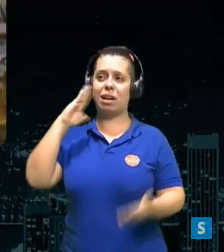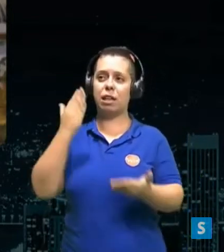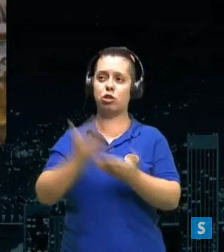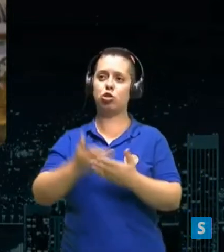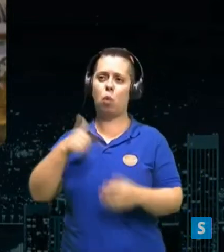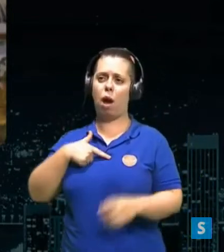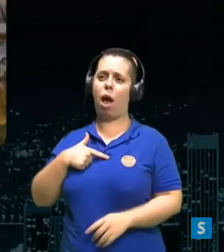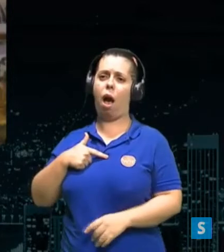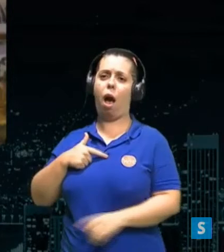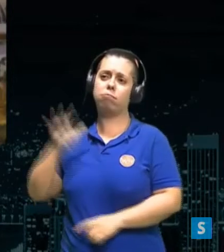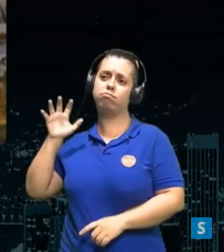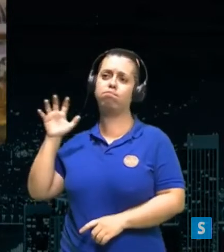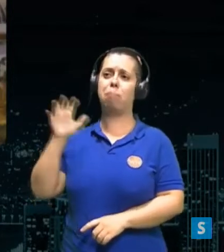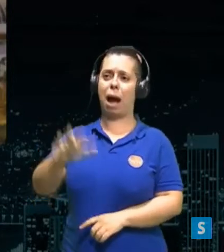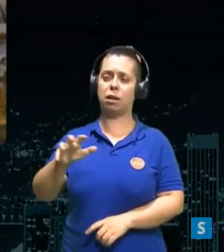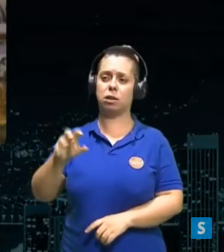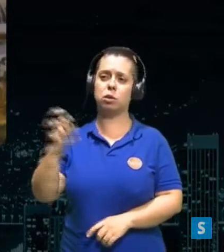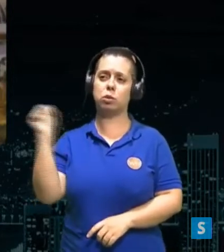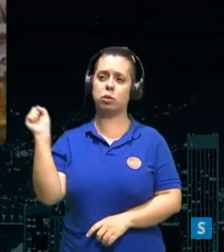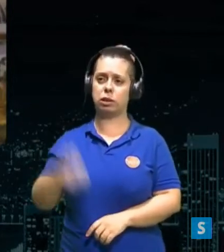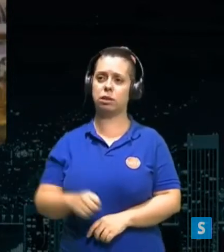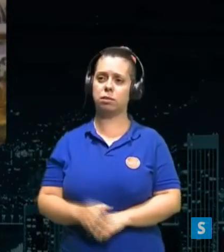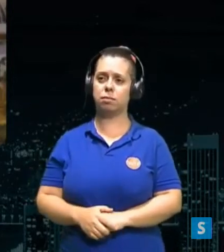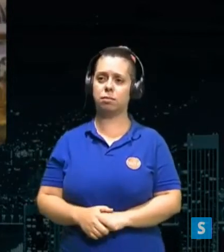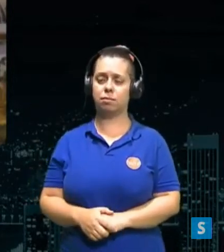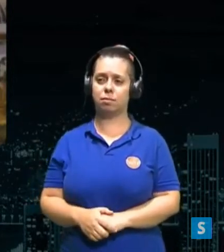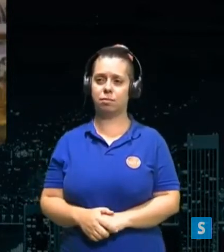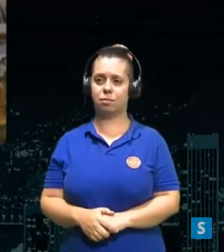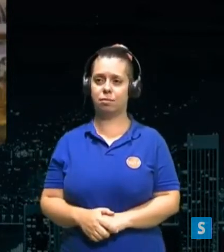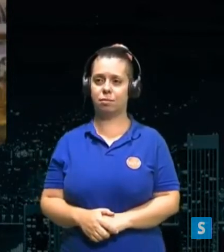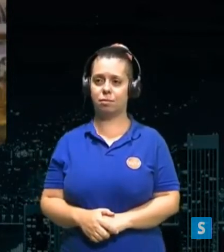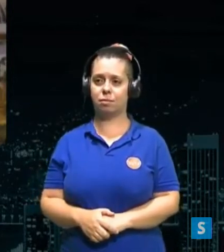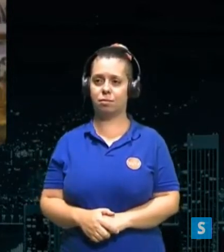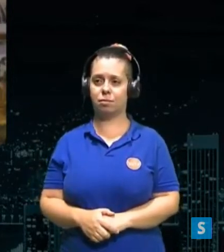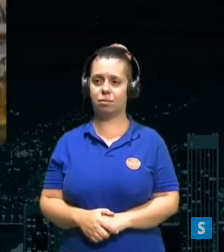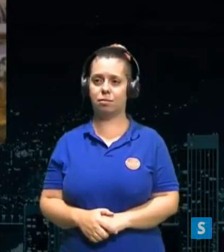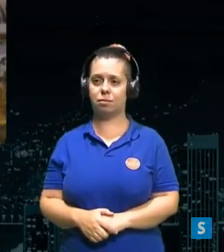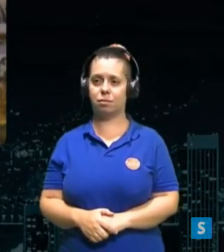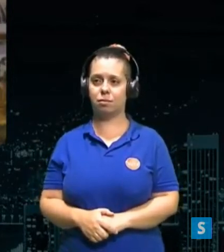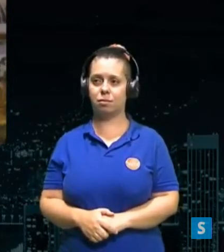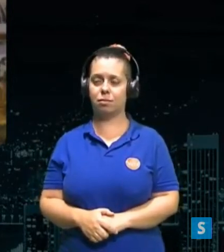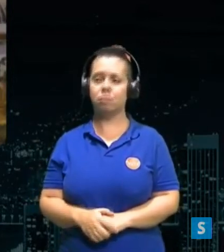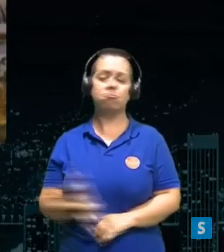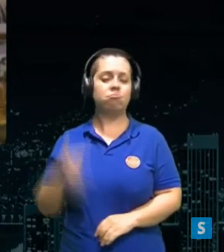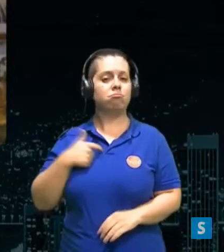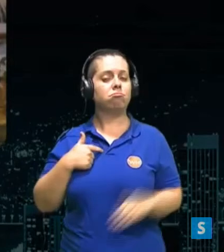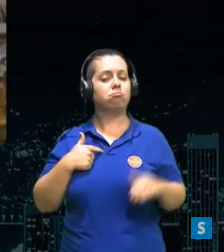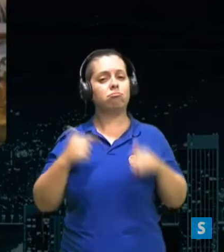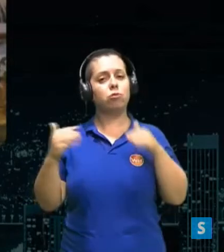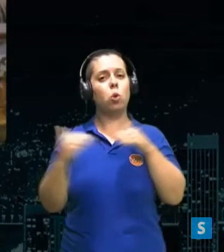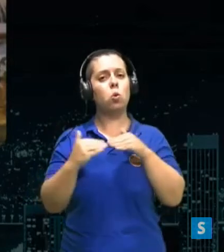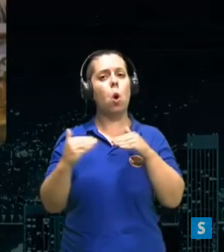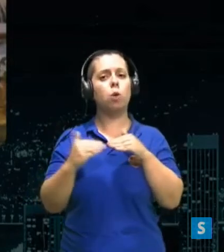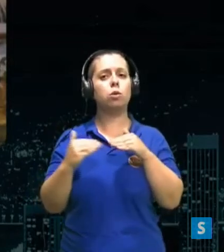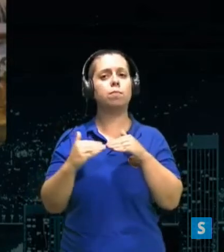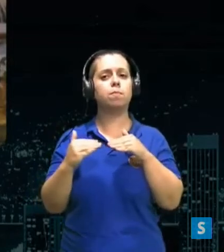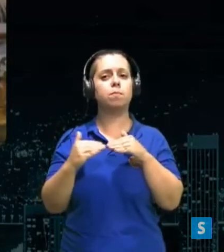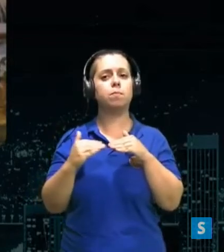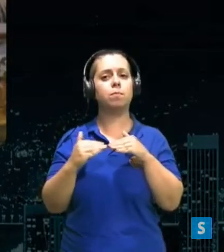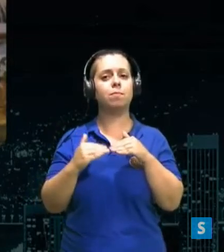que realmente causa é o resultado Fantástico é eu concordo tem a ver